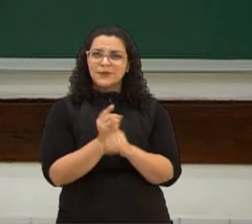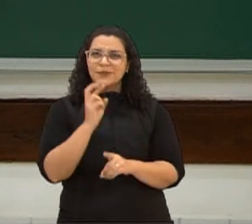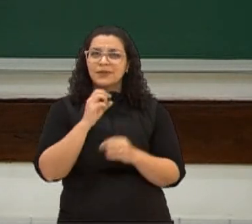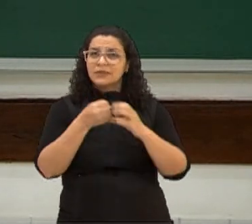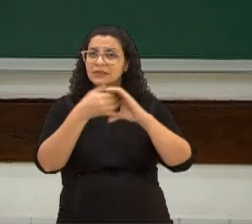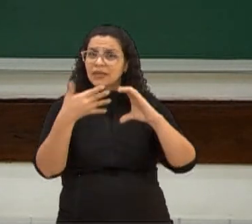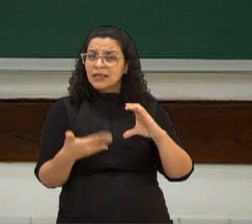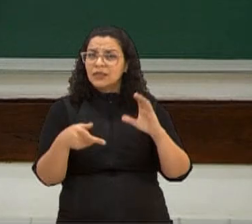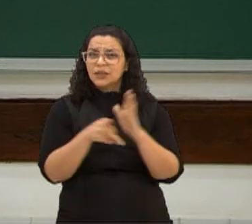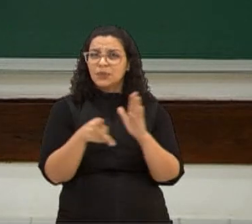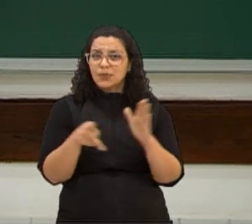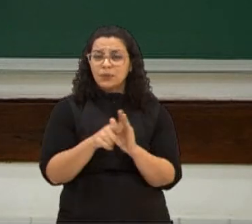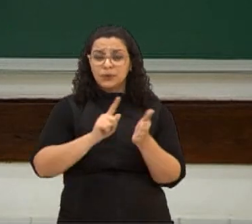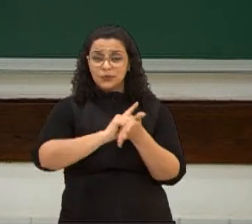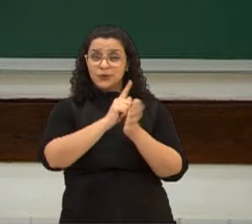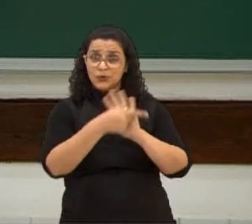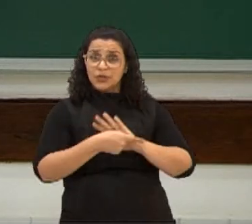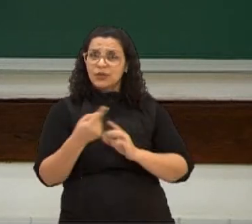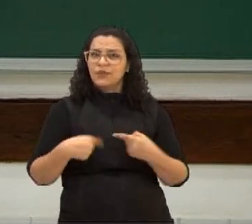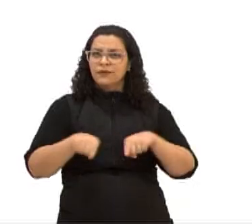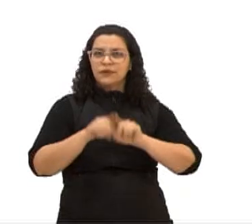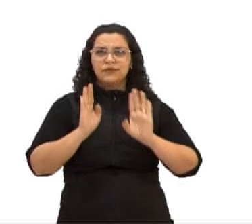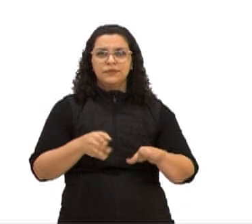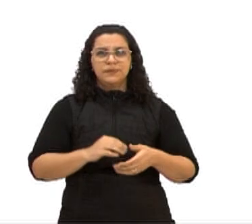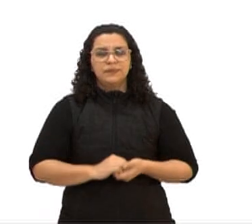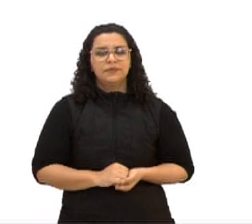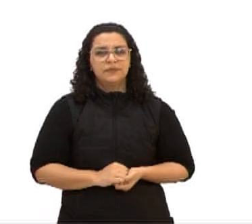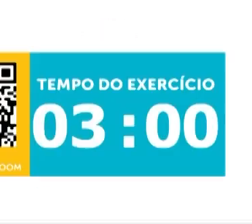essas características aí do gênero, e eu já volto.